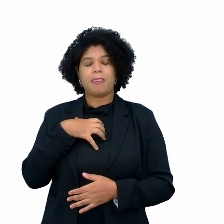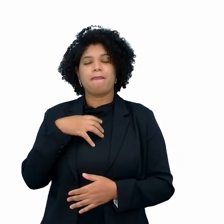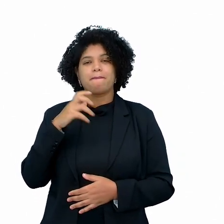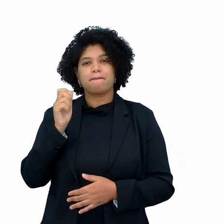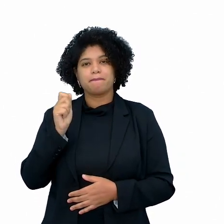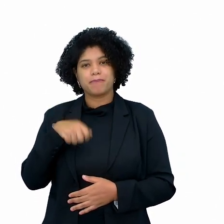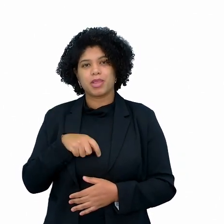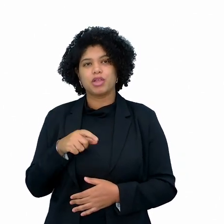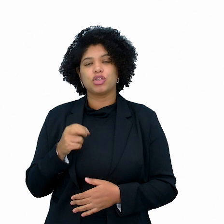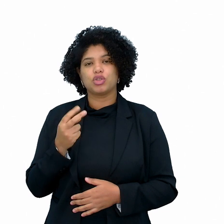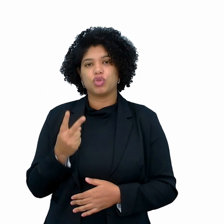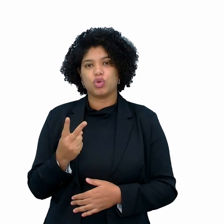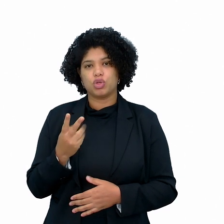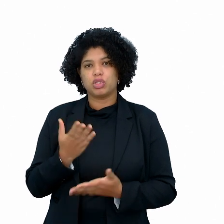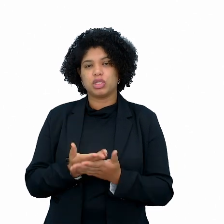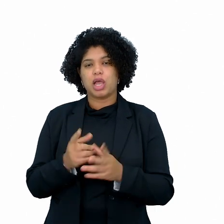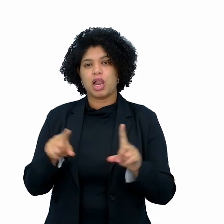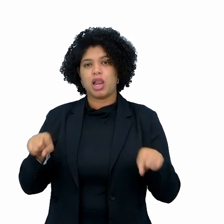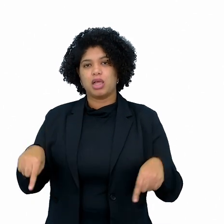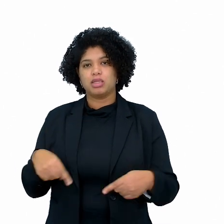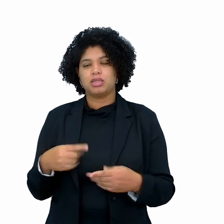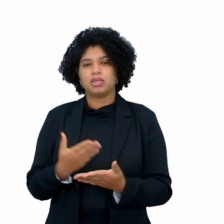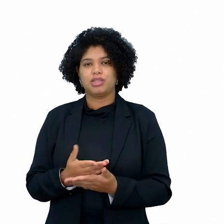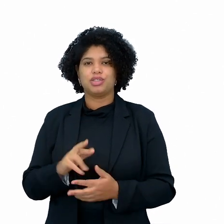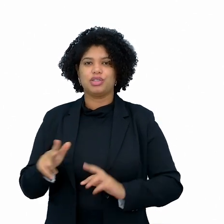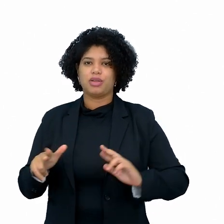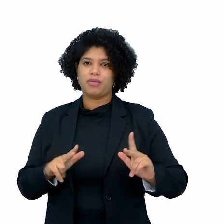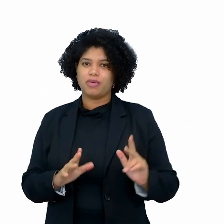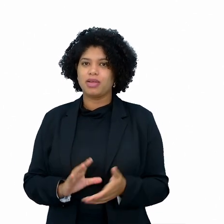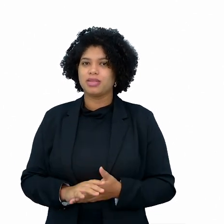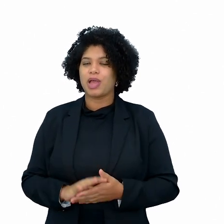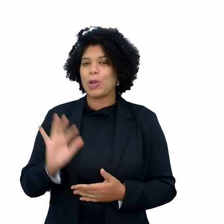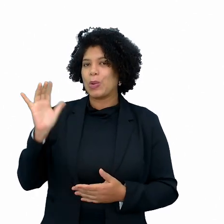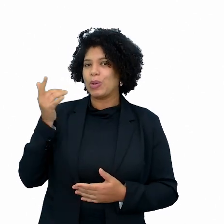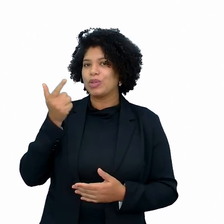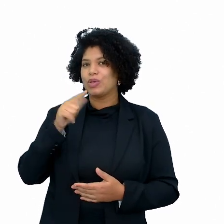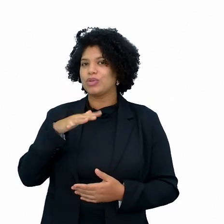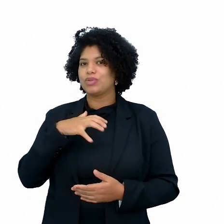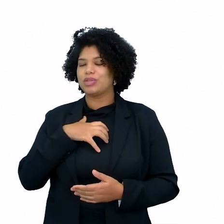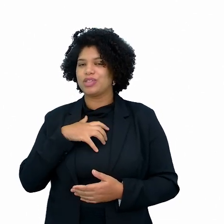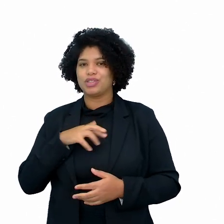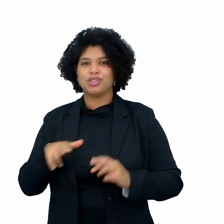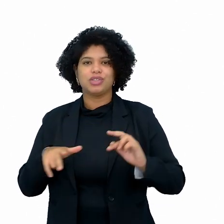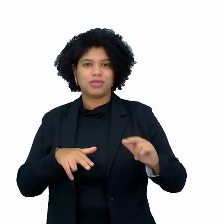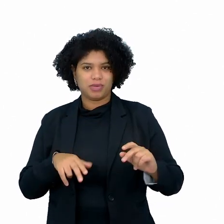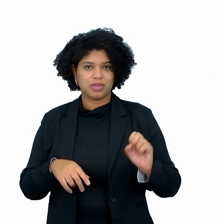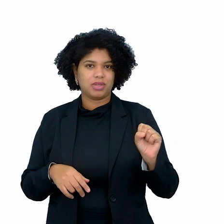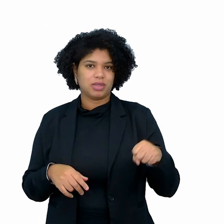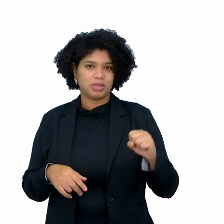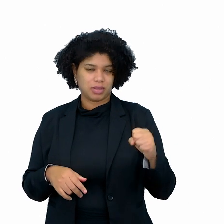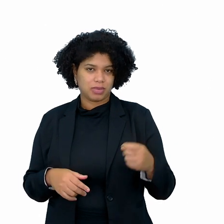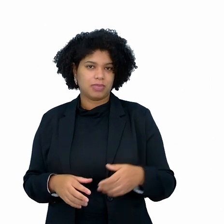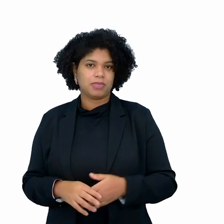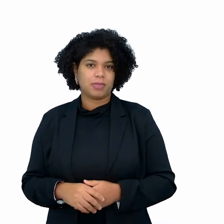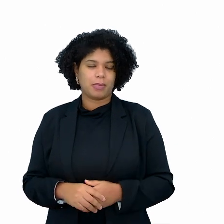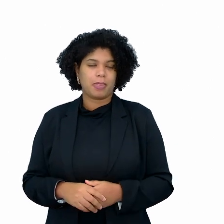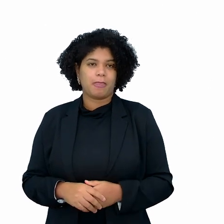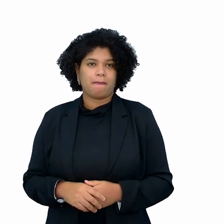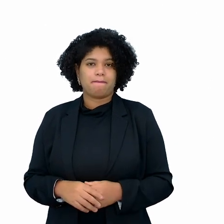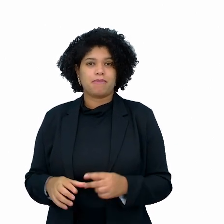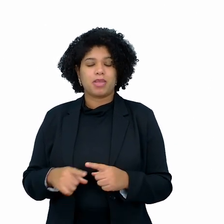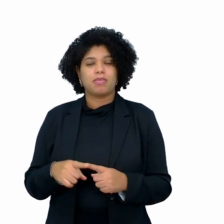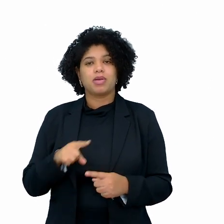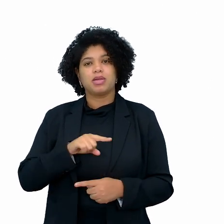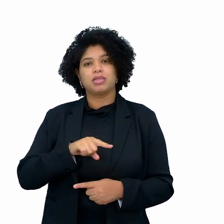isso para 2 salas diferentes, as coisas vão acontecer de forma diferente, porque os seres que